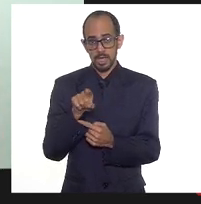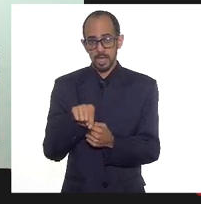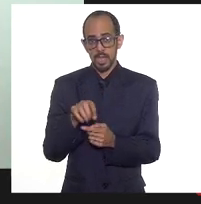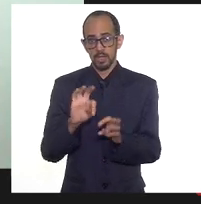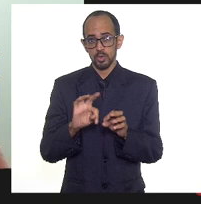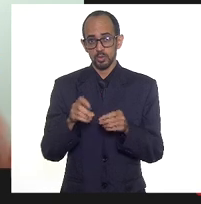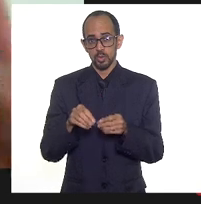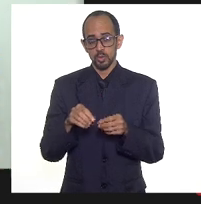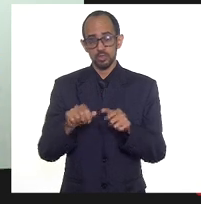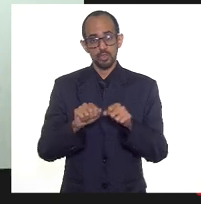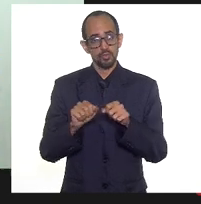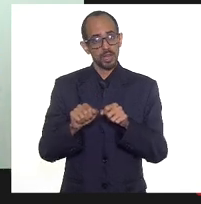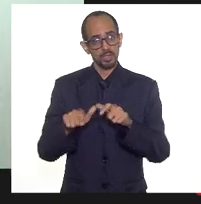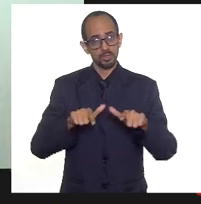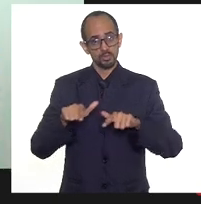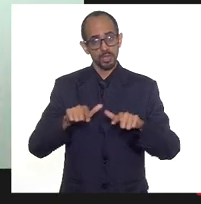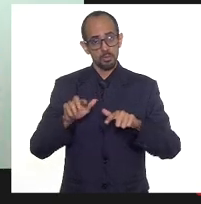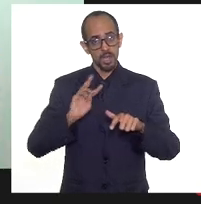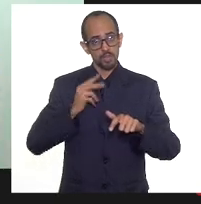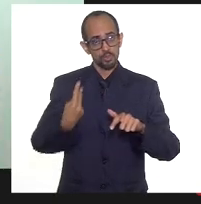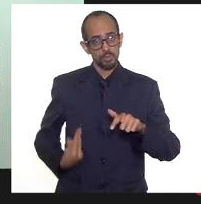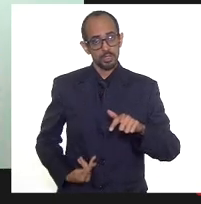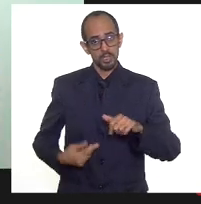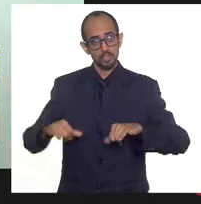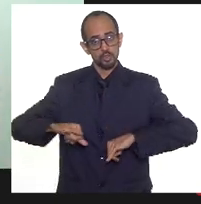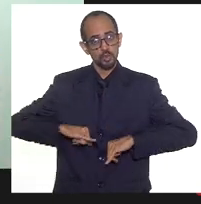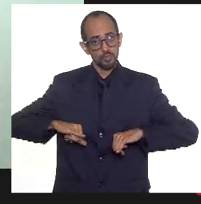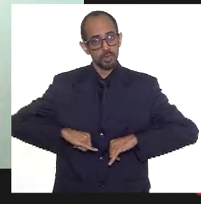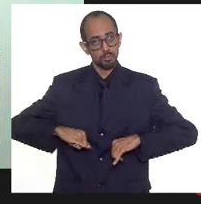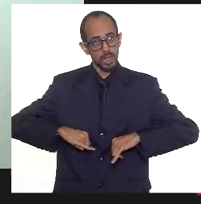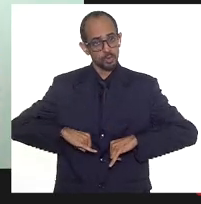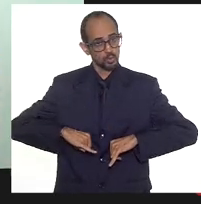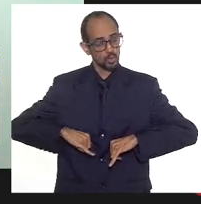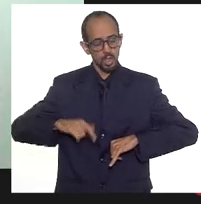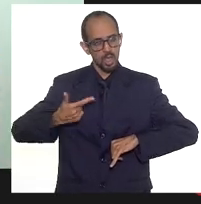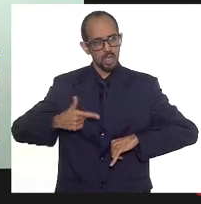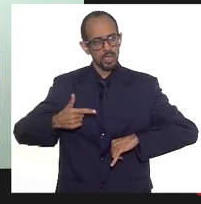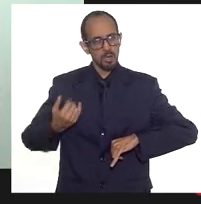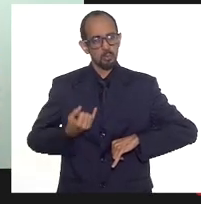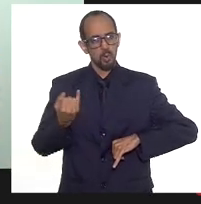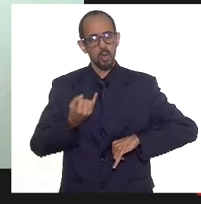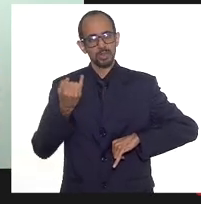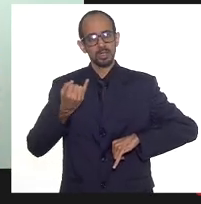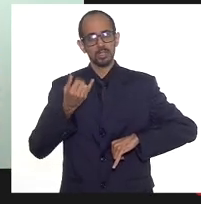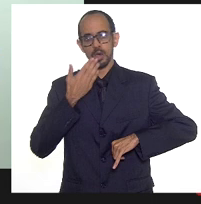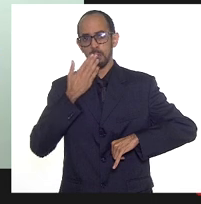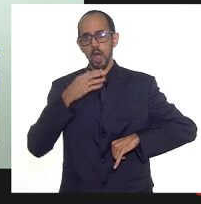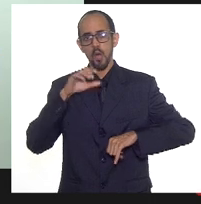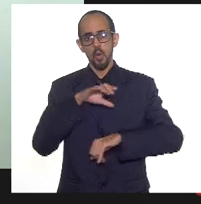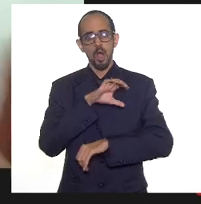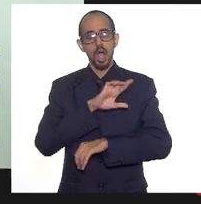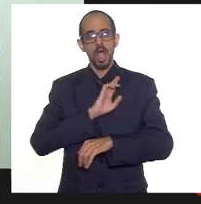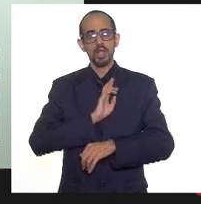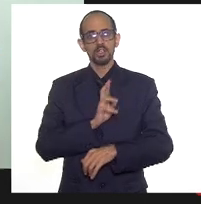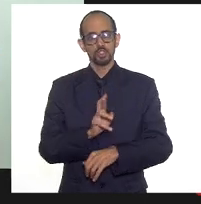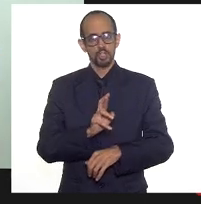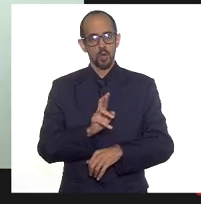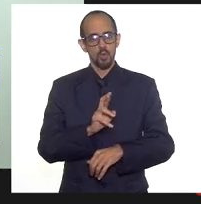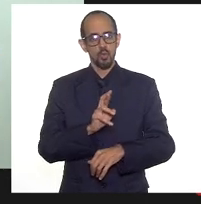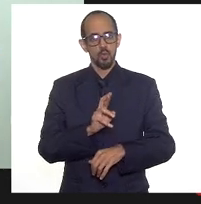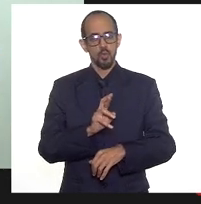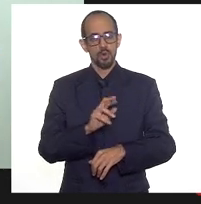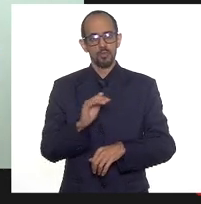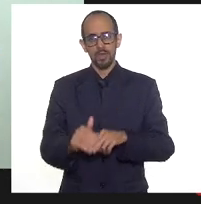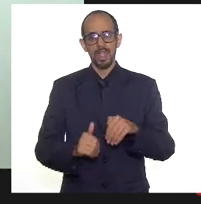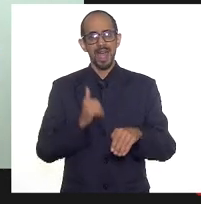serviço humanitário no momento de dor que as pessoas estão passando, não importa a sua religião. Né? É algo muito amplo, que vai para